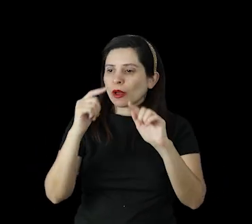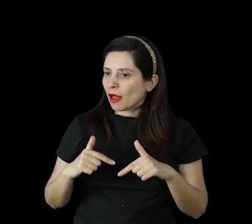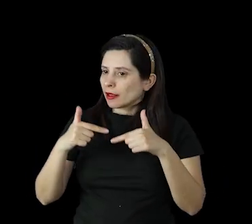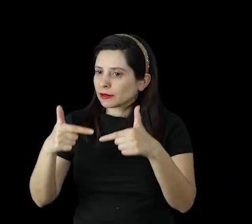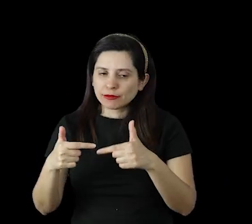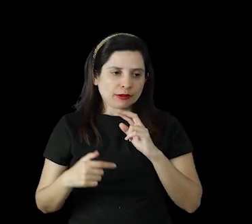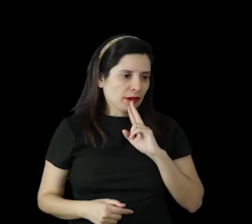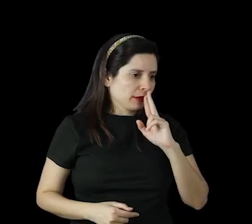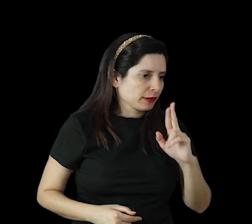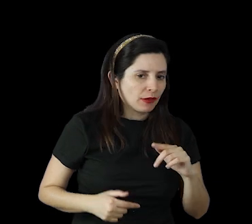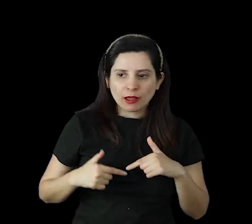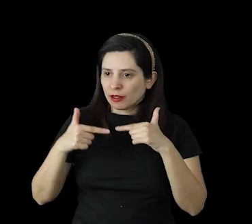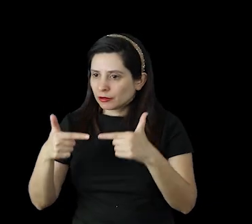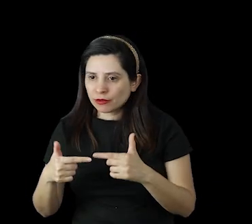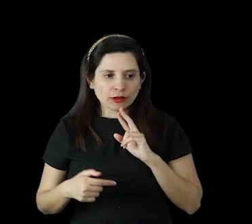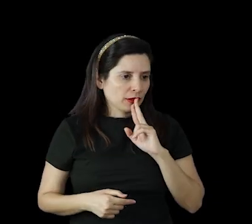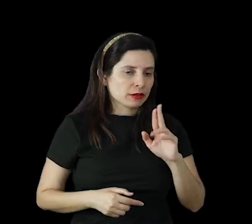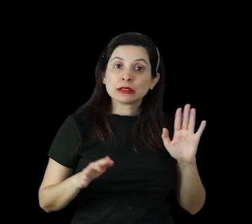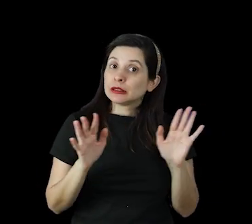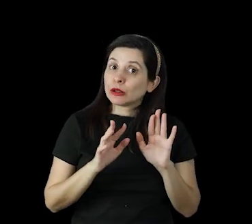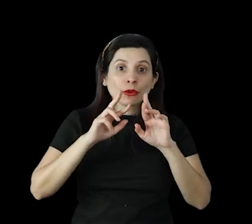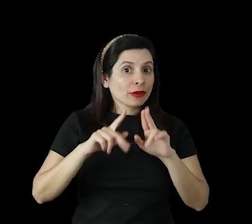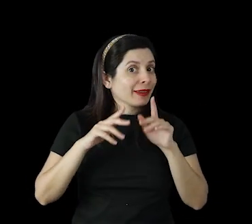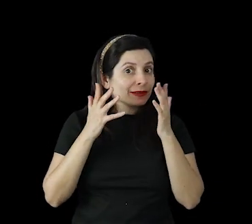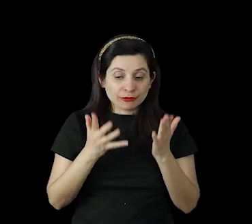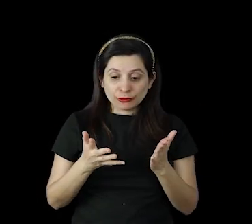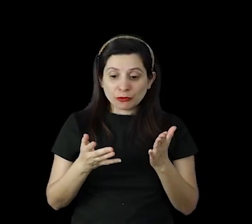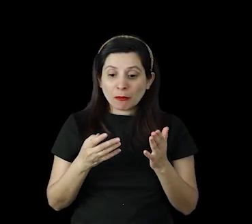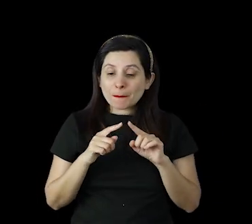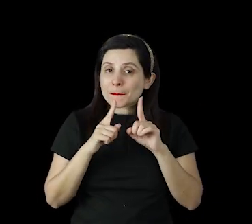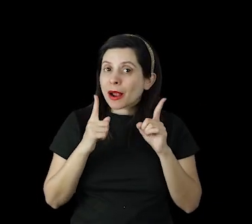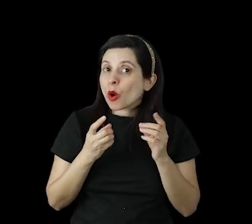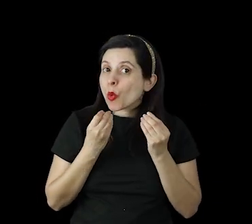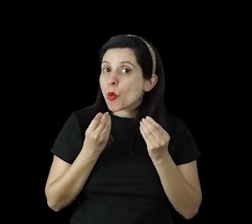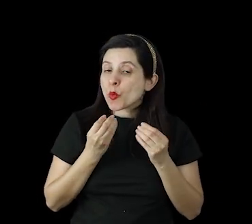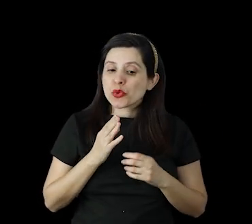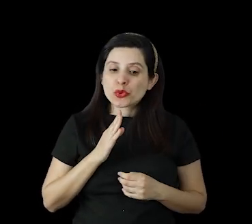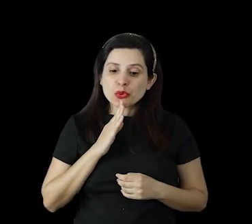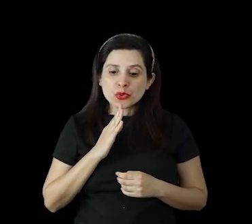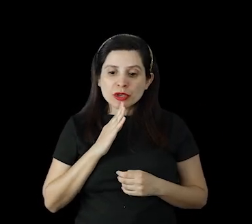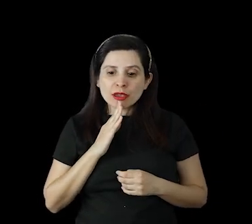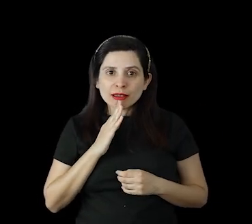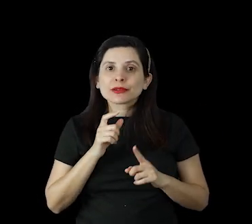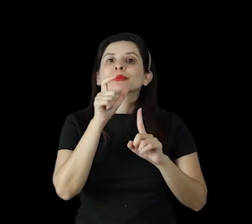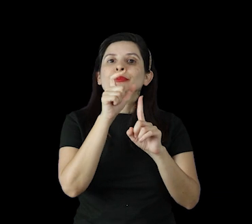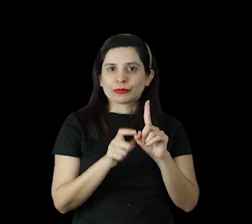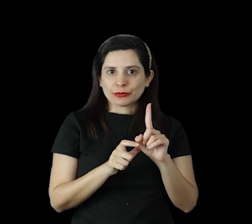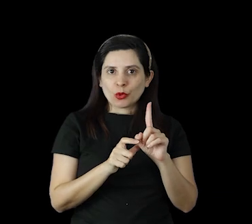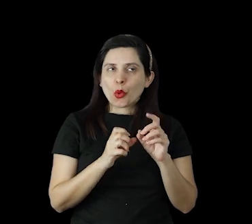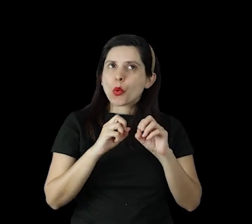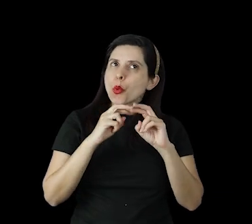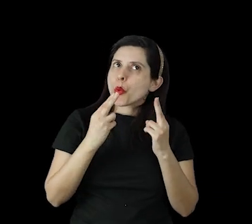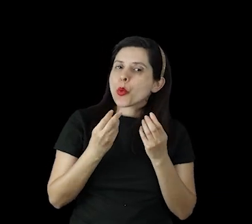reação. Não, não necessariamente isso. Mas, assim, como que a gente conhece, um personagem ou como